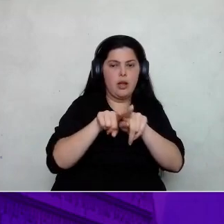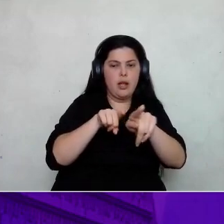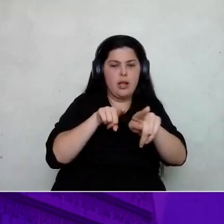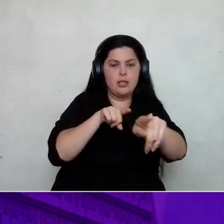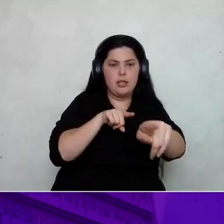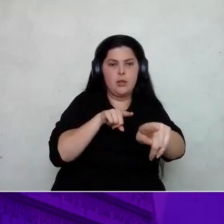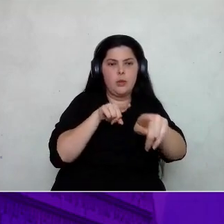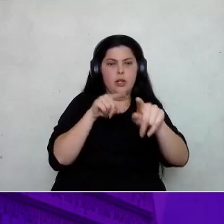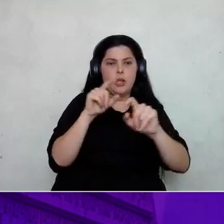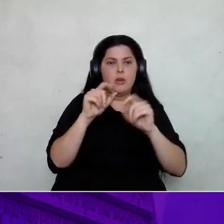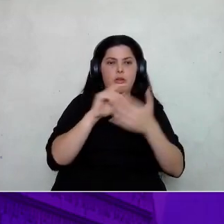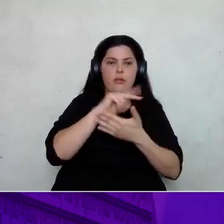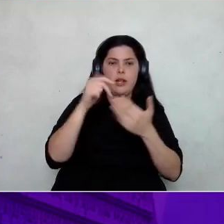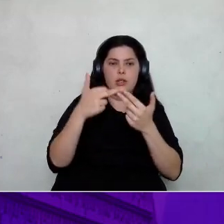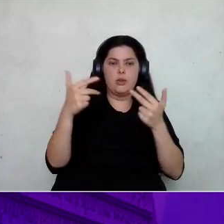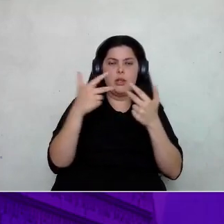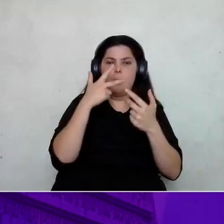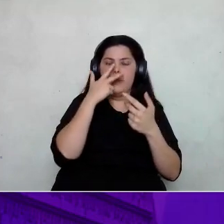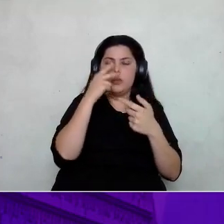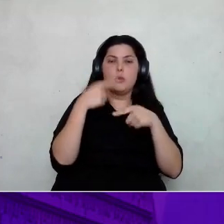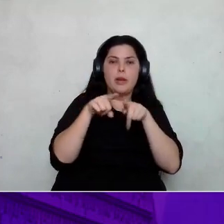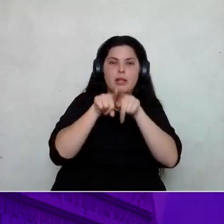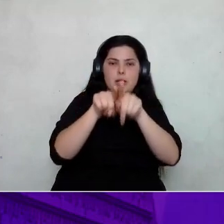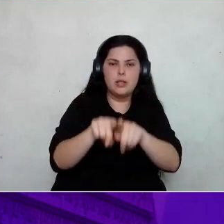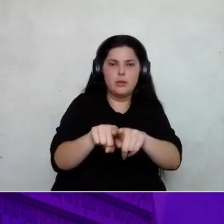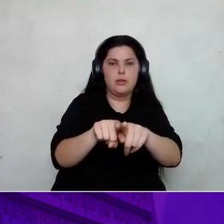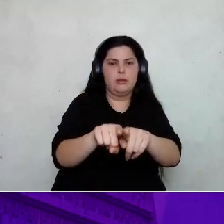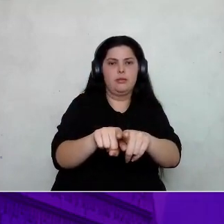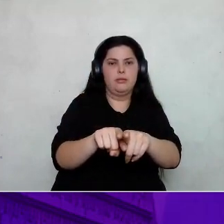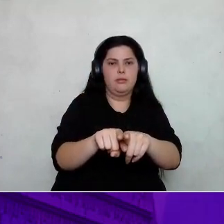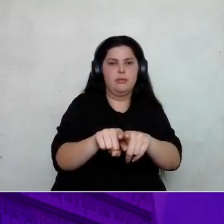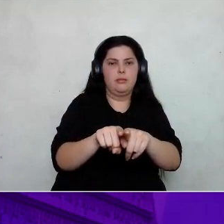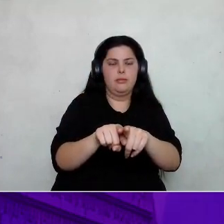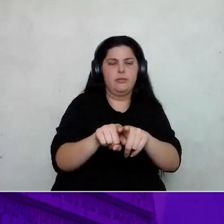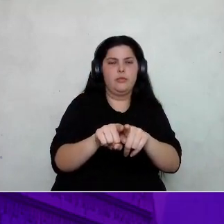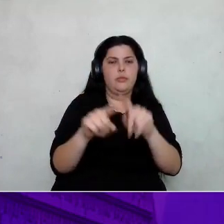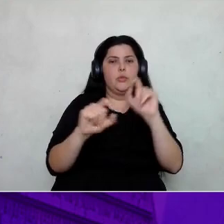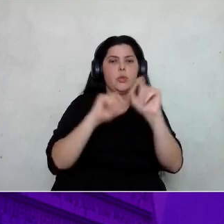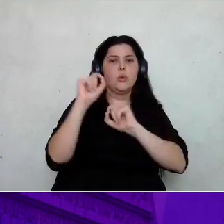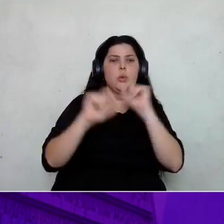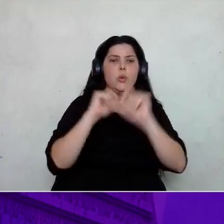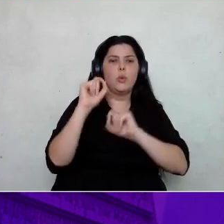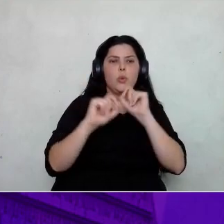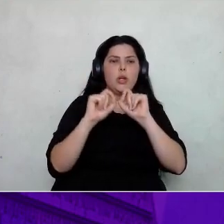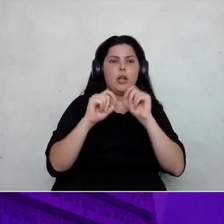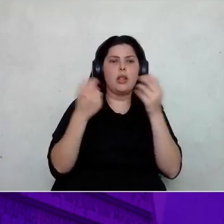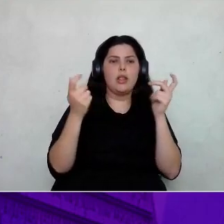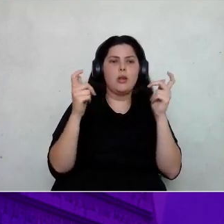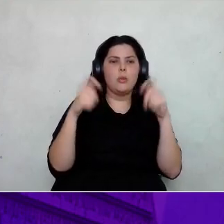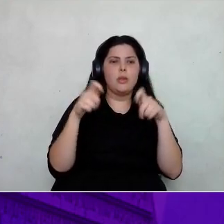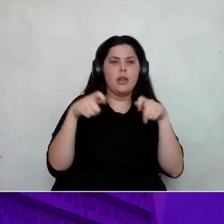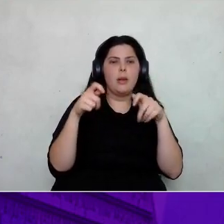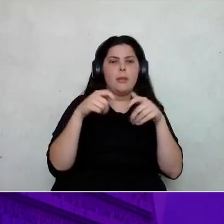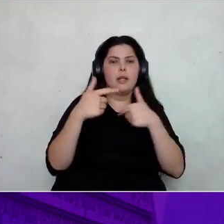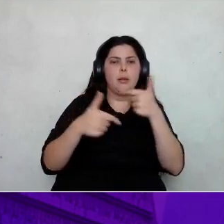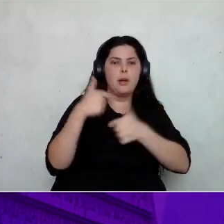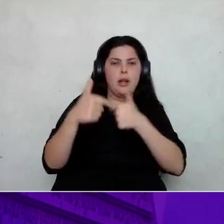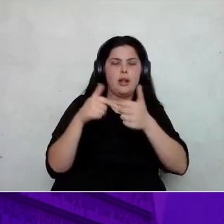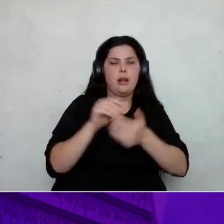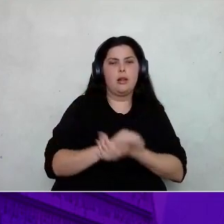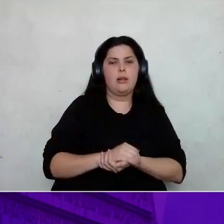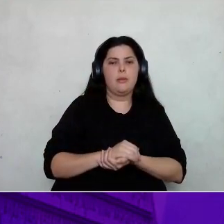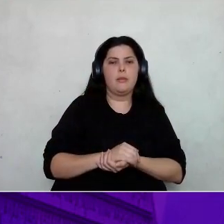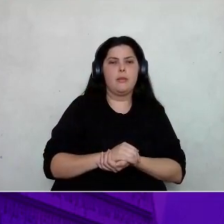vão acontecer ao mesmo tempo. E aí, como que você consegue fazer essa operação? Você pode usar, por exemplo, Message